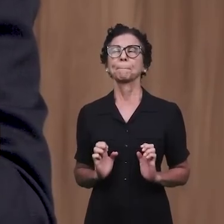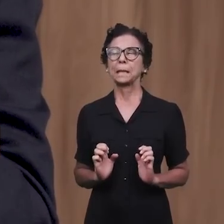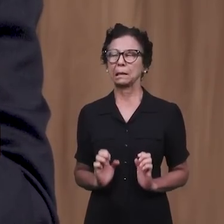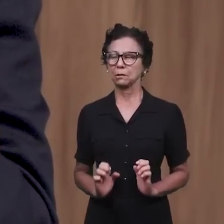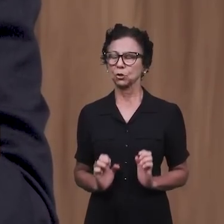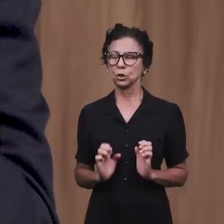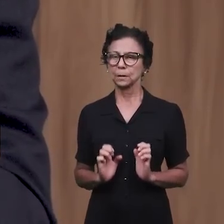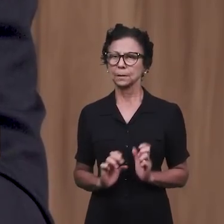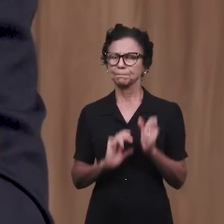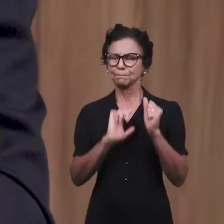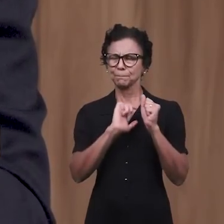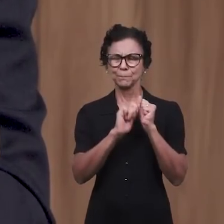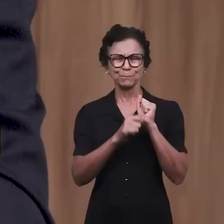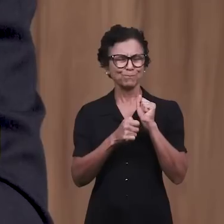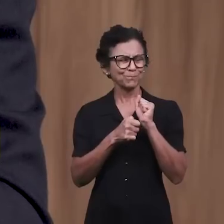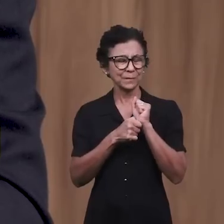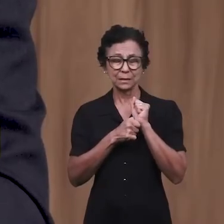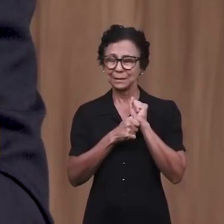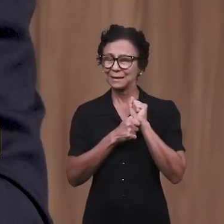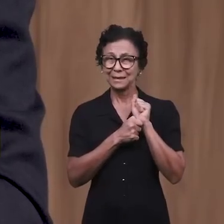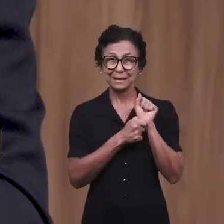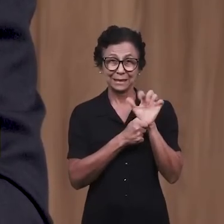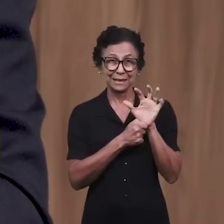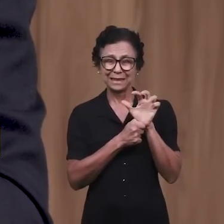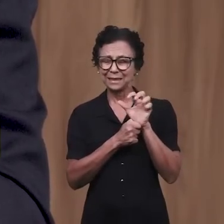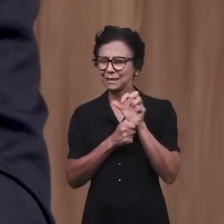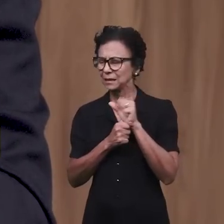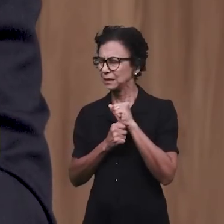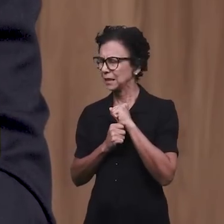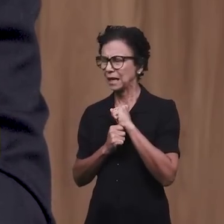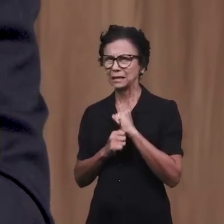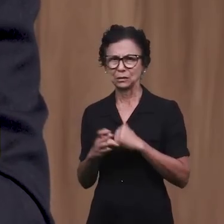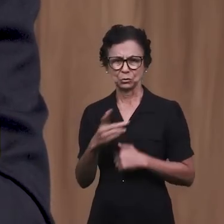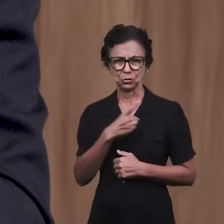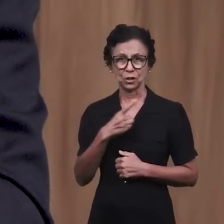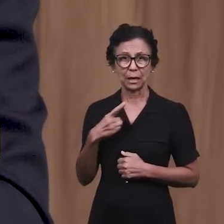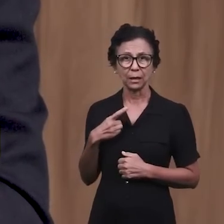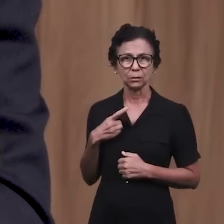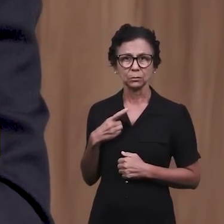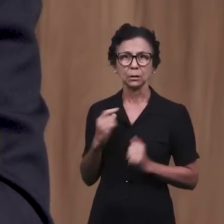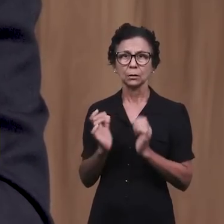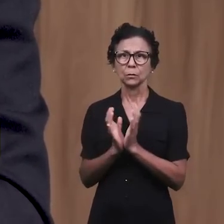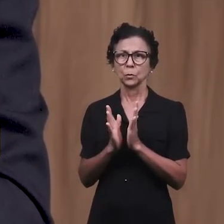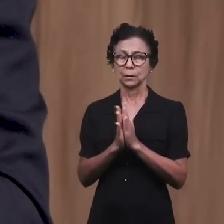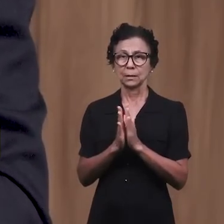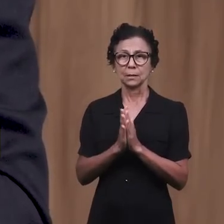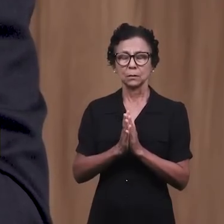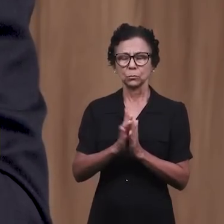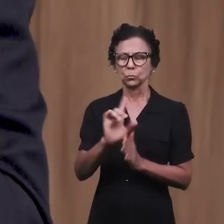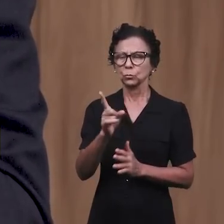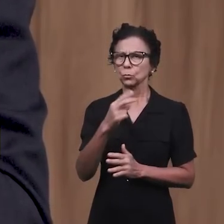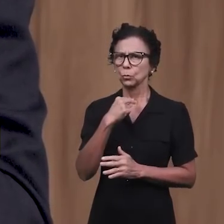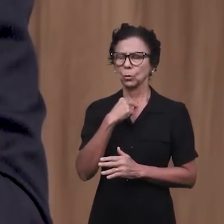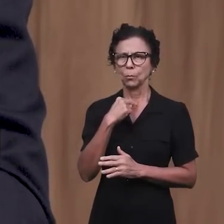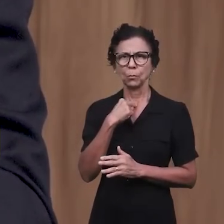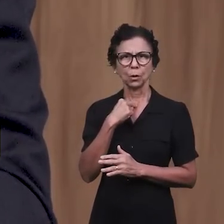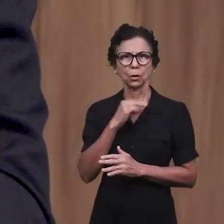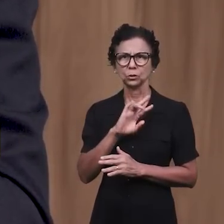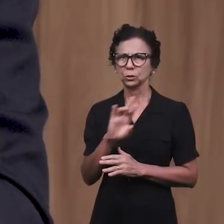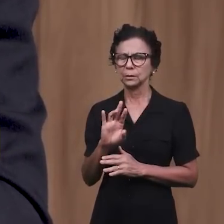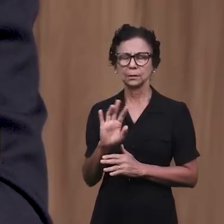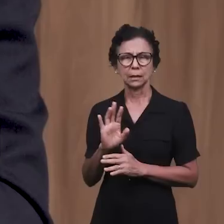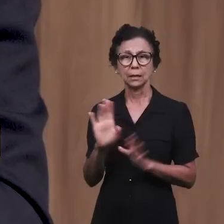com ele. Ele não pode comentar isso com ninguém, com o diácono, com o grupo de intercessão, com a